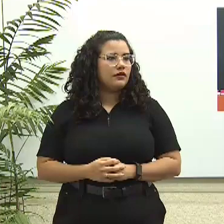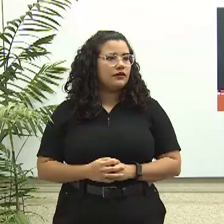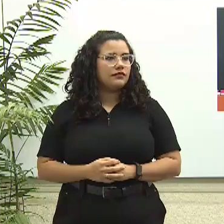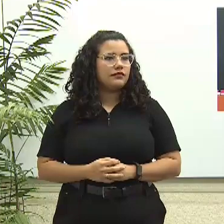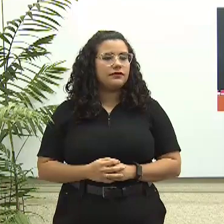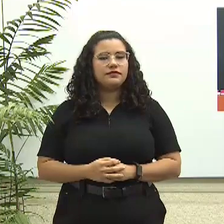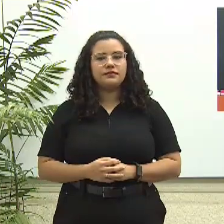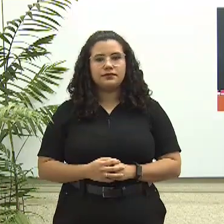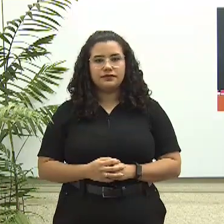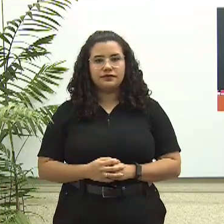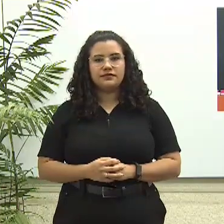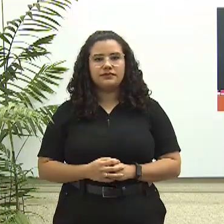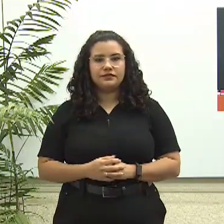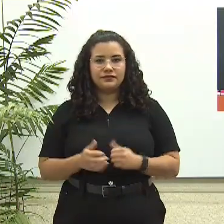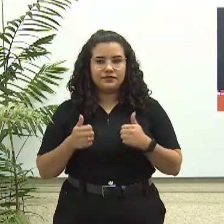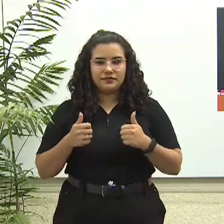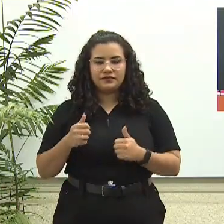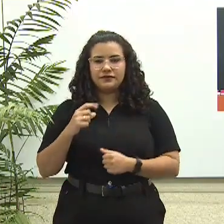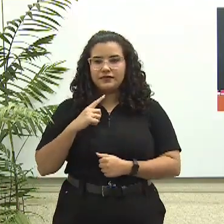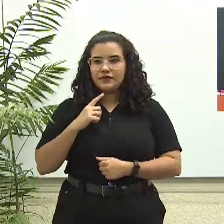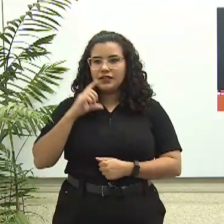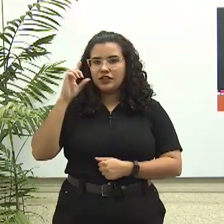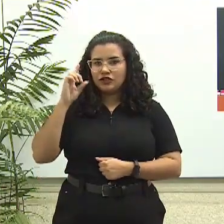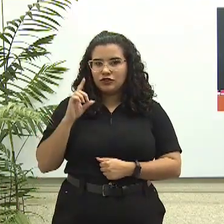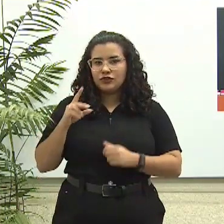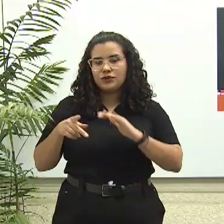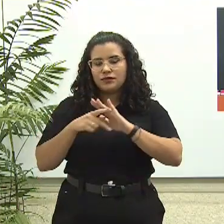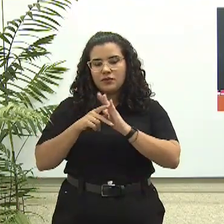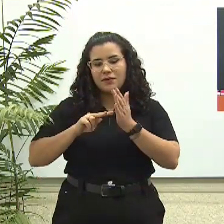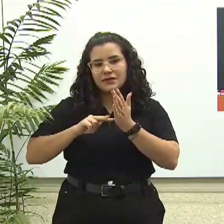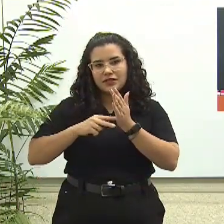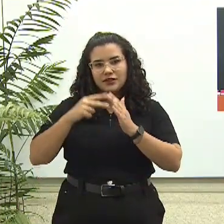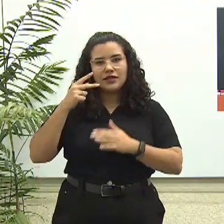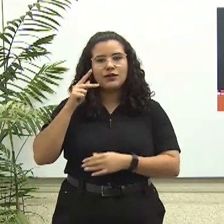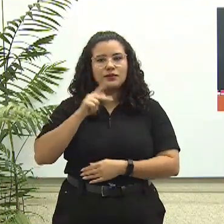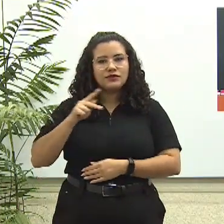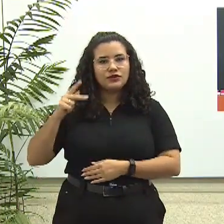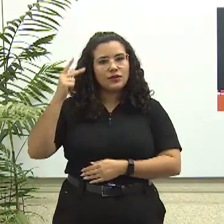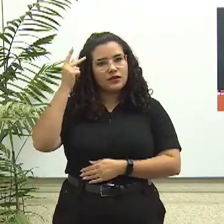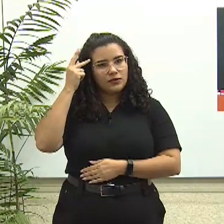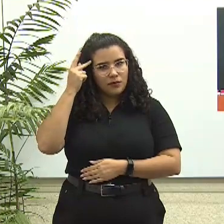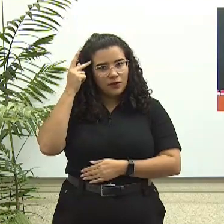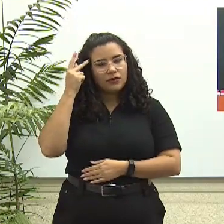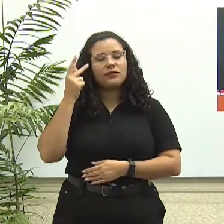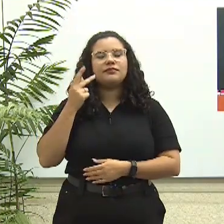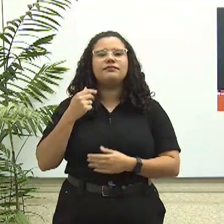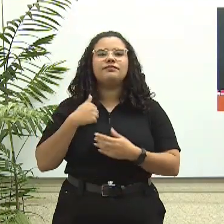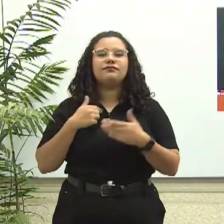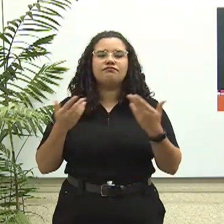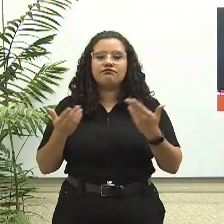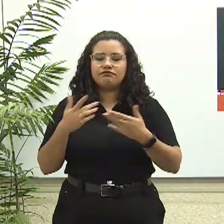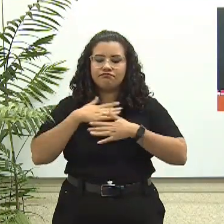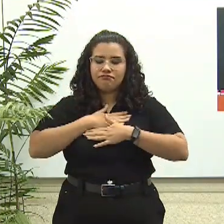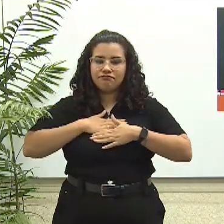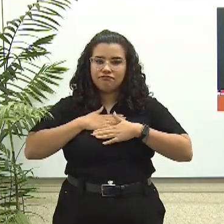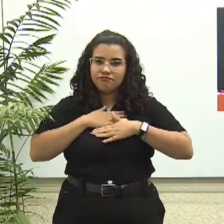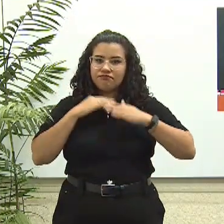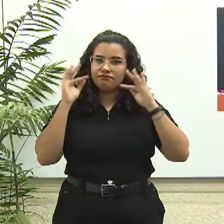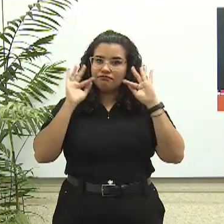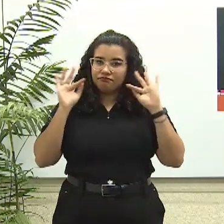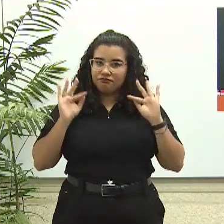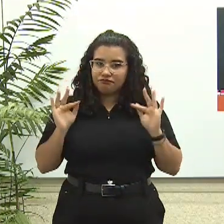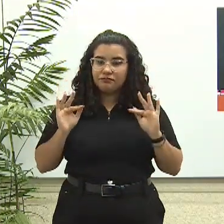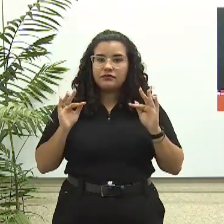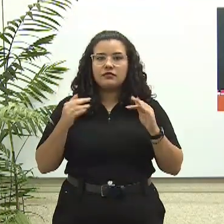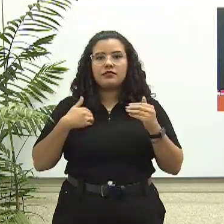em nome da diretoria do SIM pros sindicatos professores de São Paulo eu tenho a imensa honra